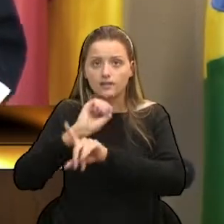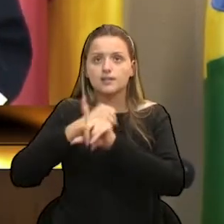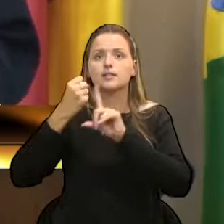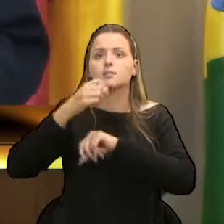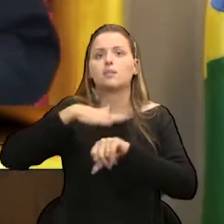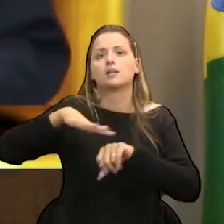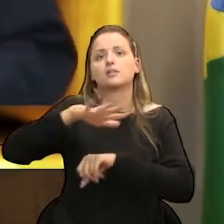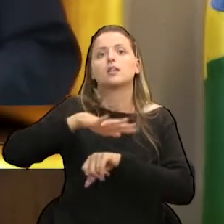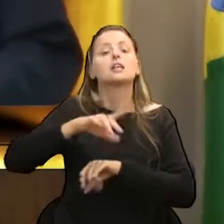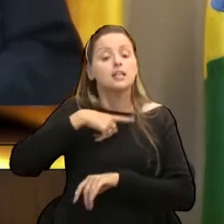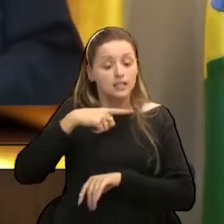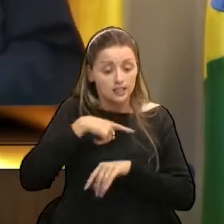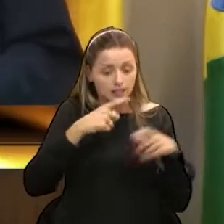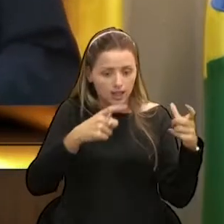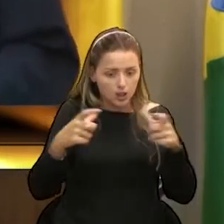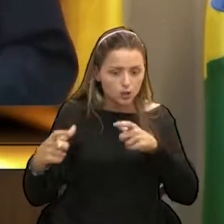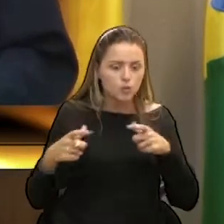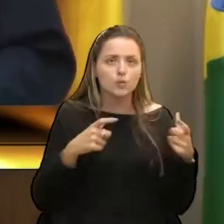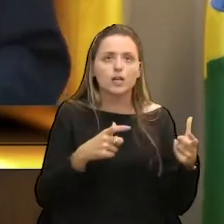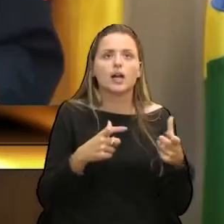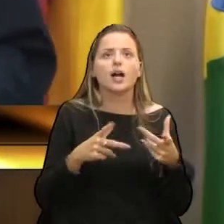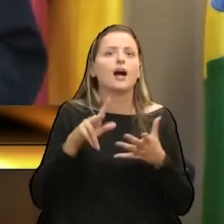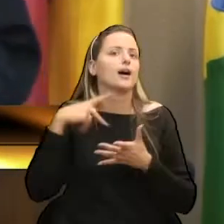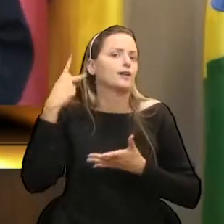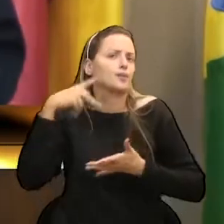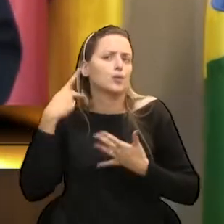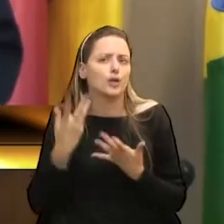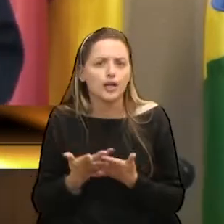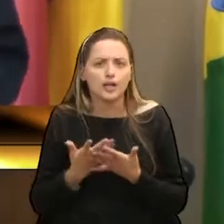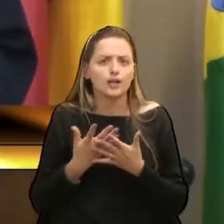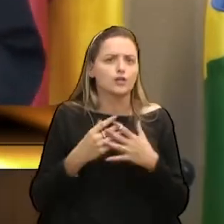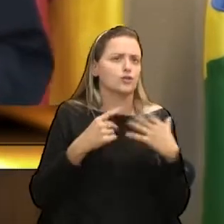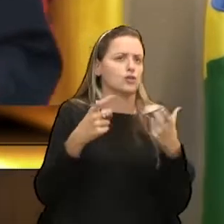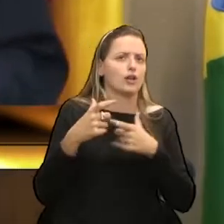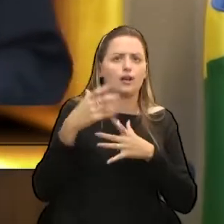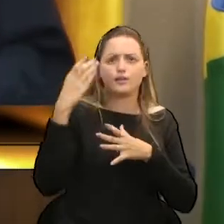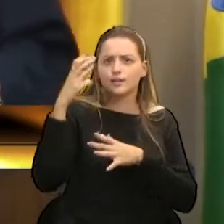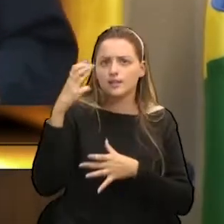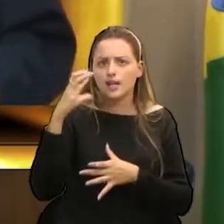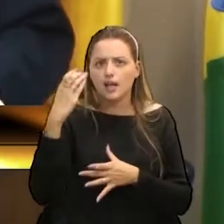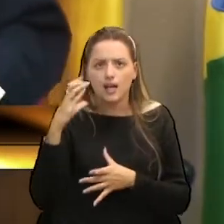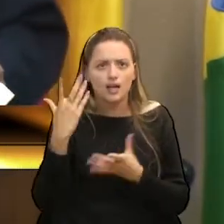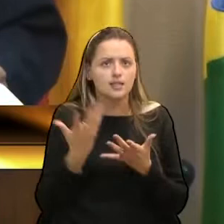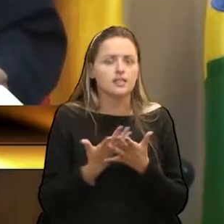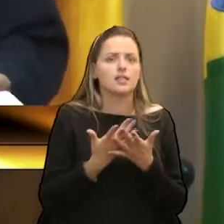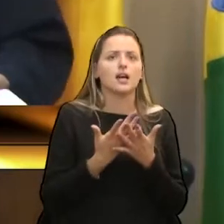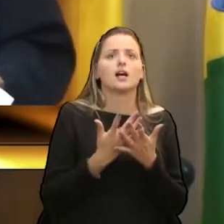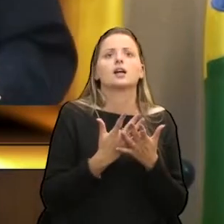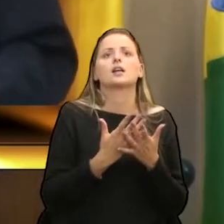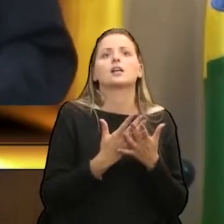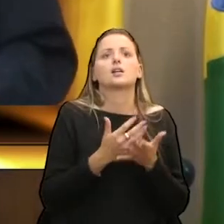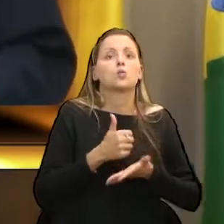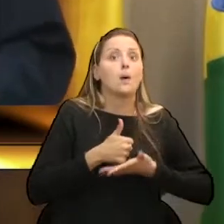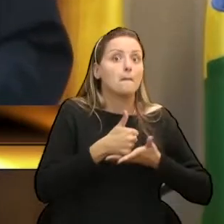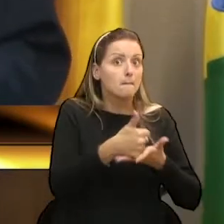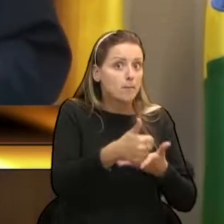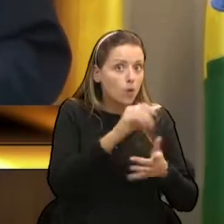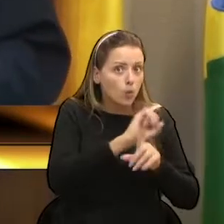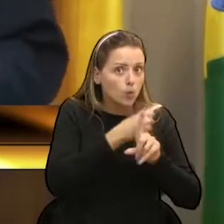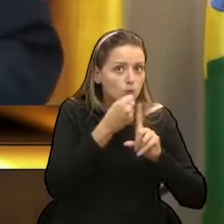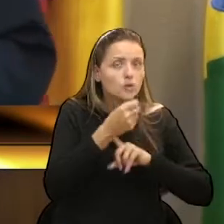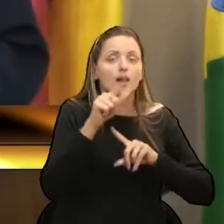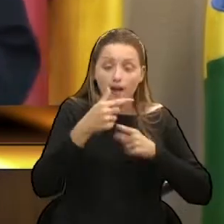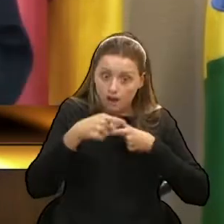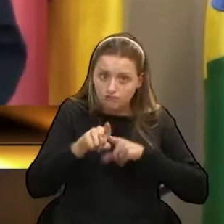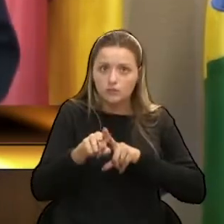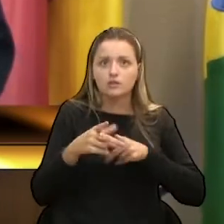Há espaços no ambiente da política, no ambiente da ciência, no ambiente da assistência. Esse é o